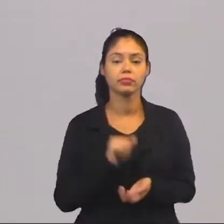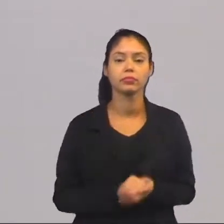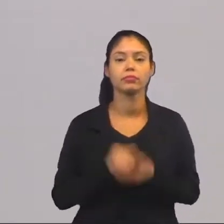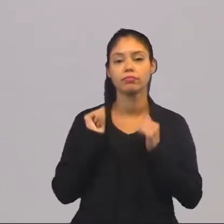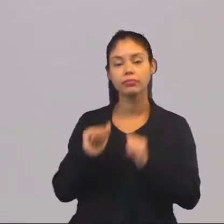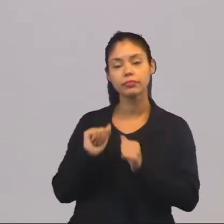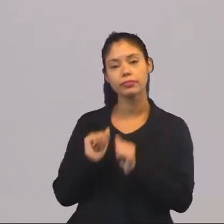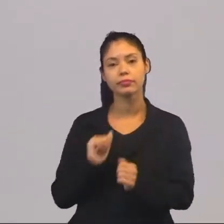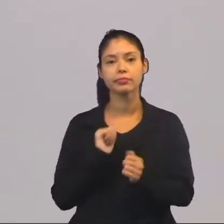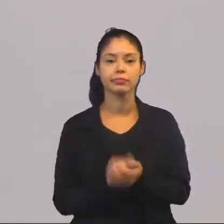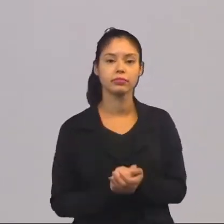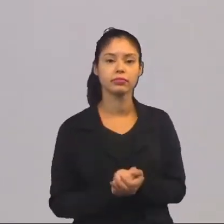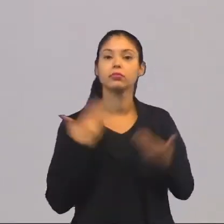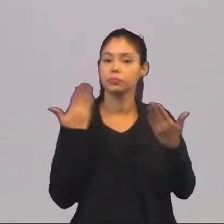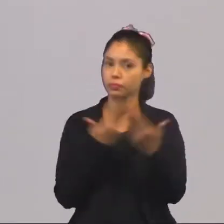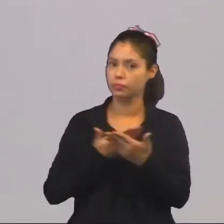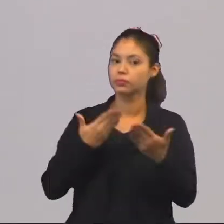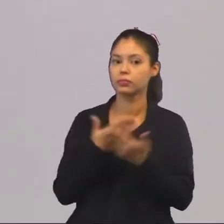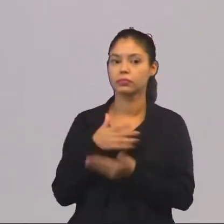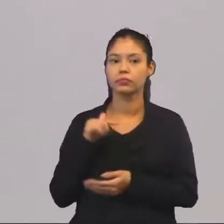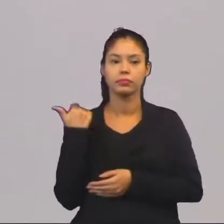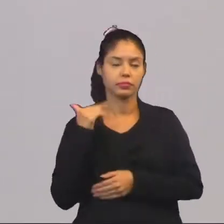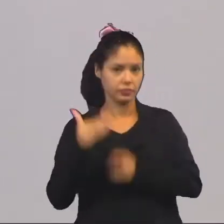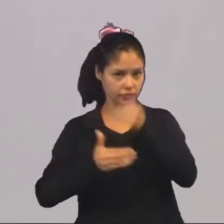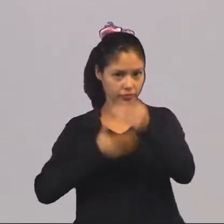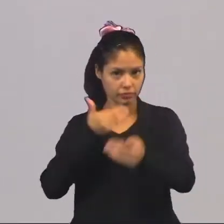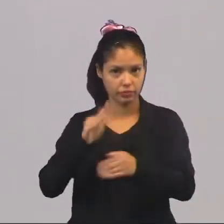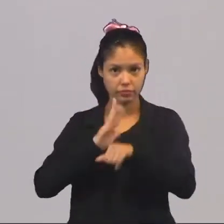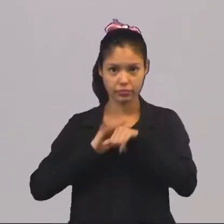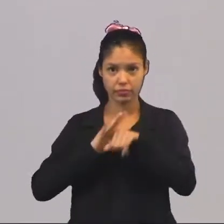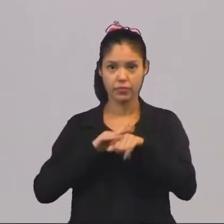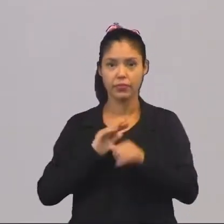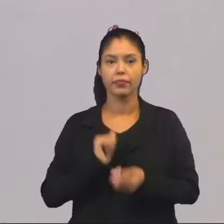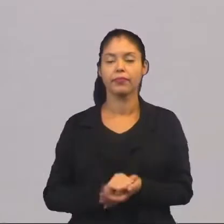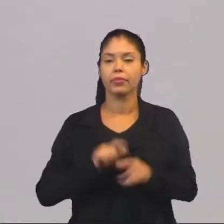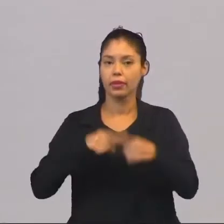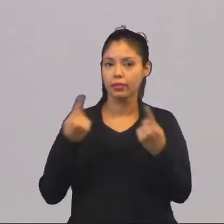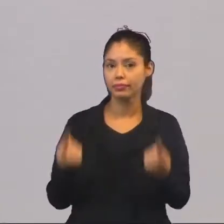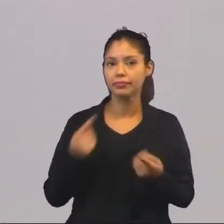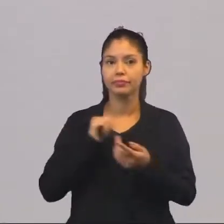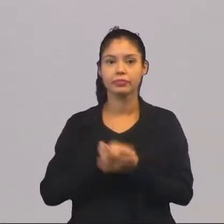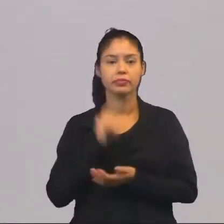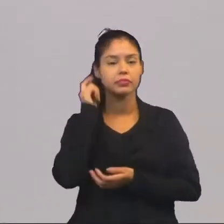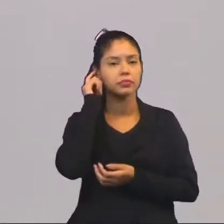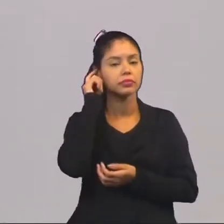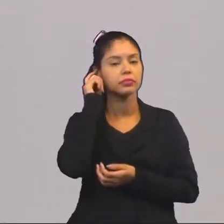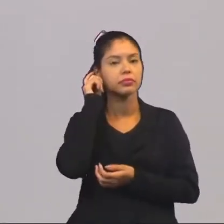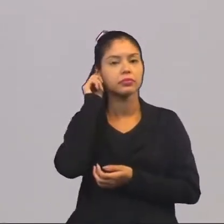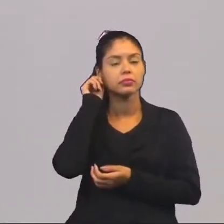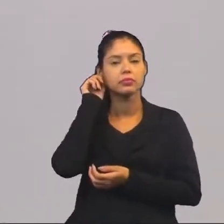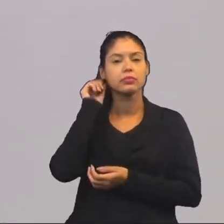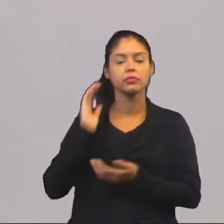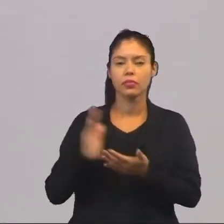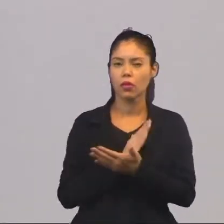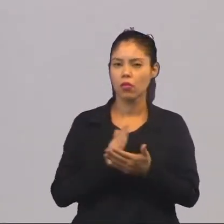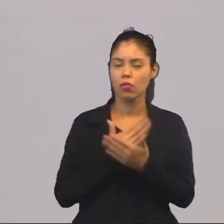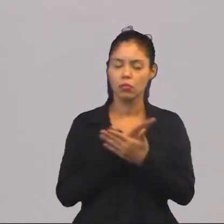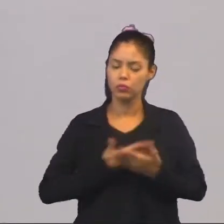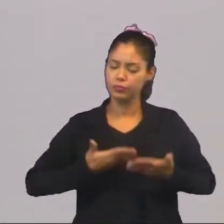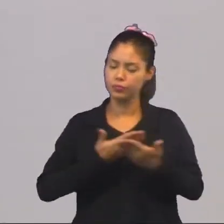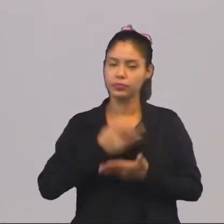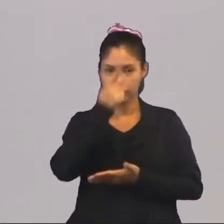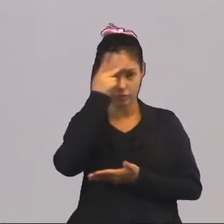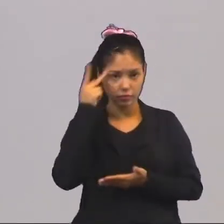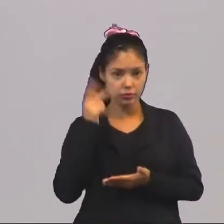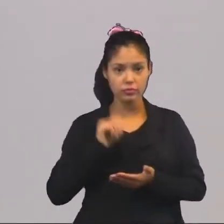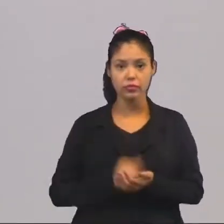ser tratada sem desenvolver a doença. Porém, nós temos que tomar algum cuidado, as